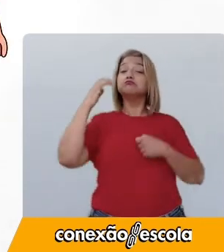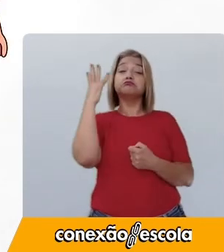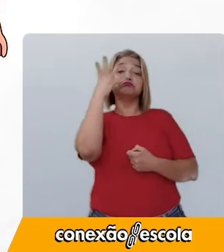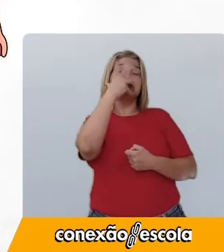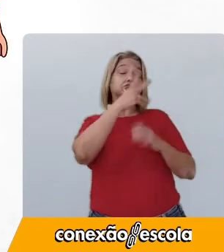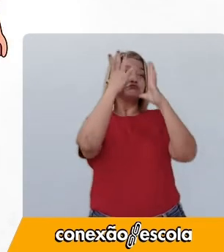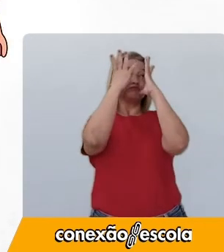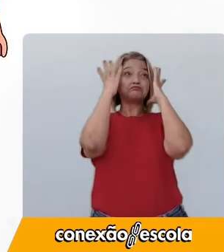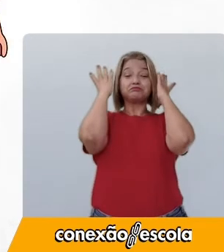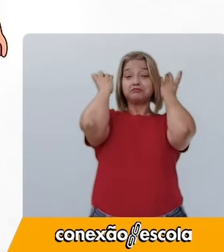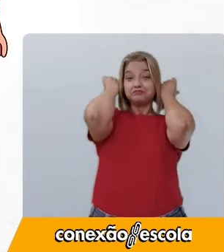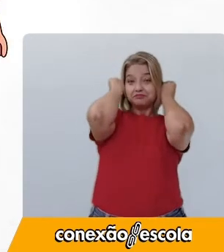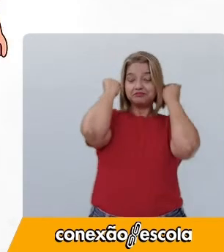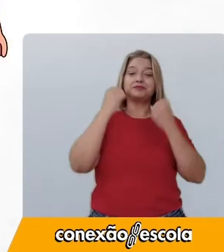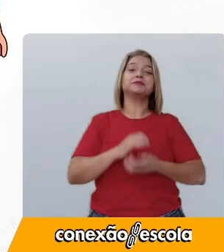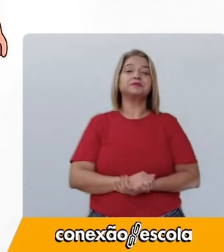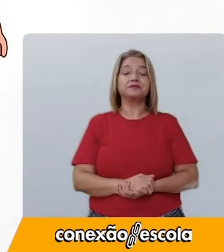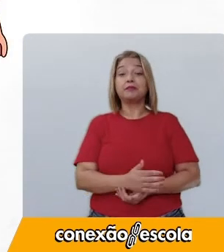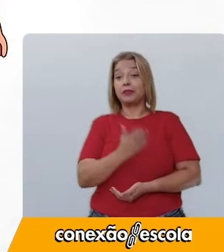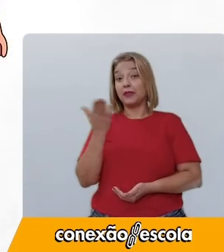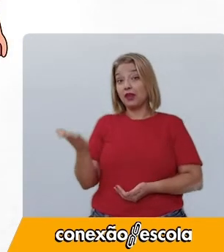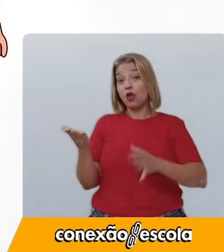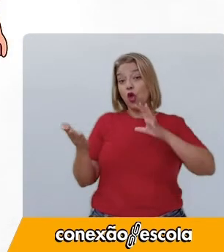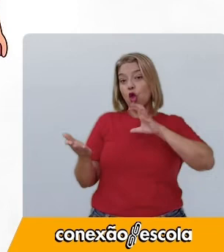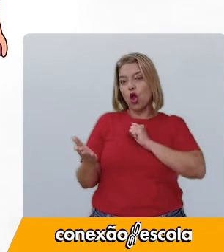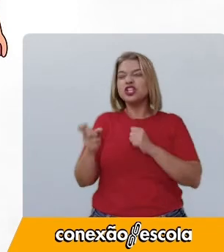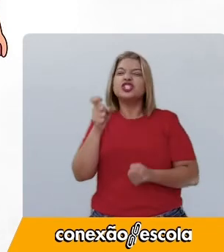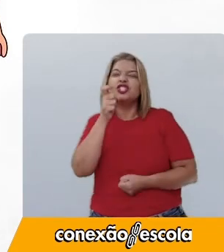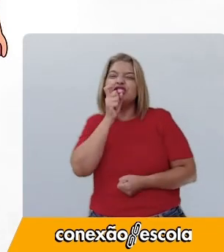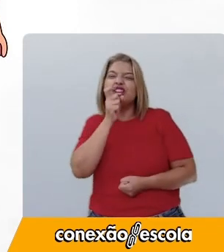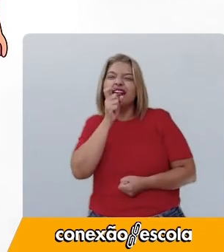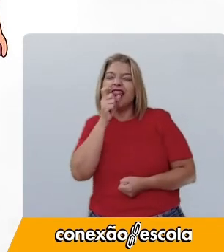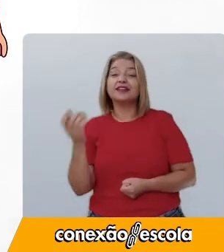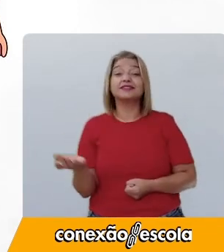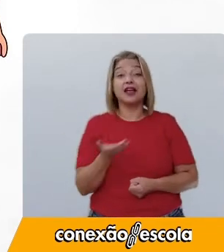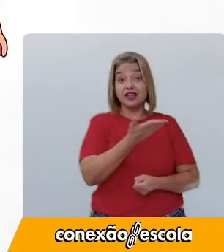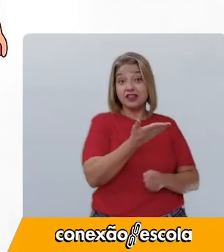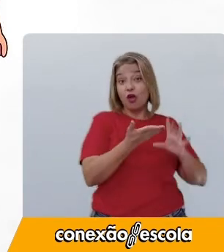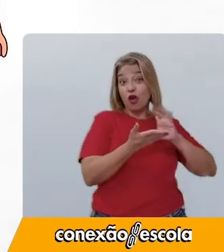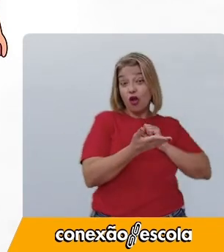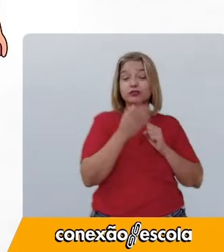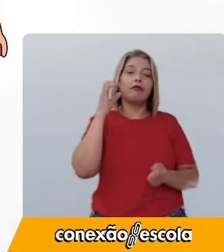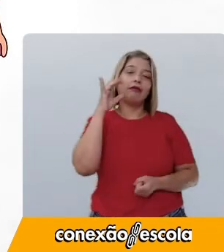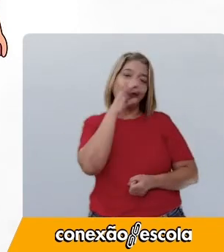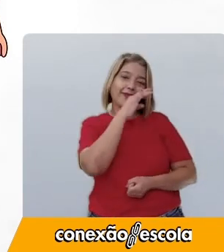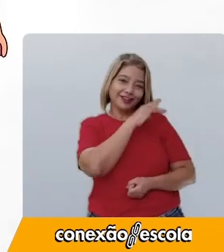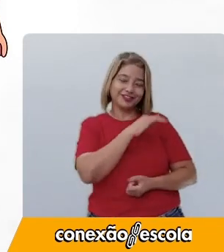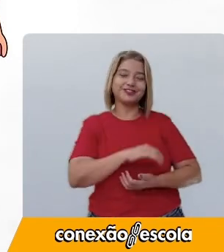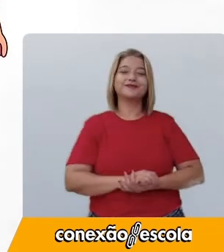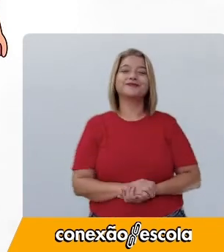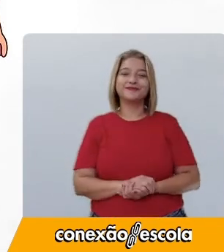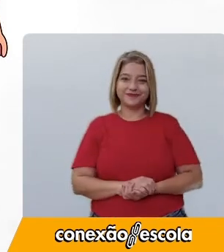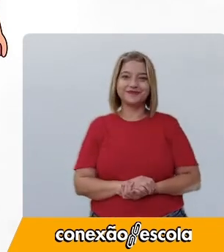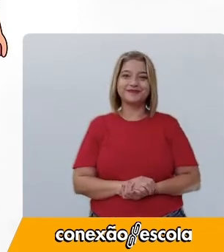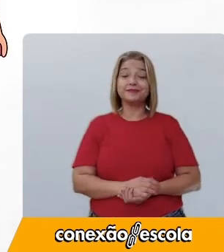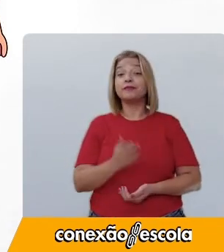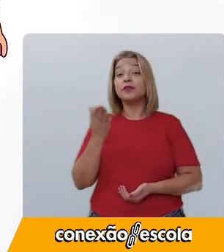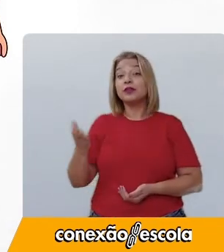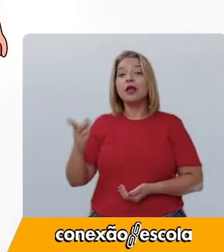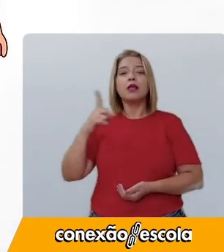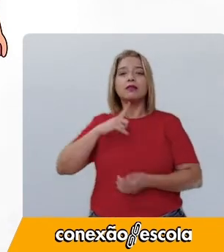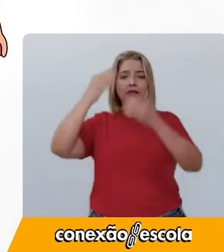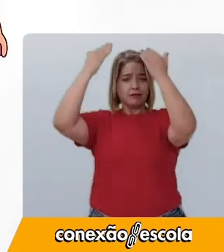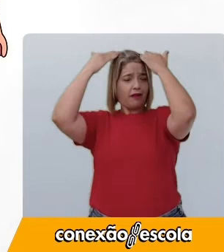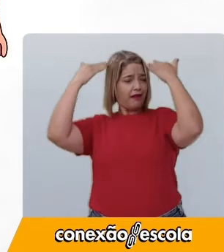de pentes. Uma gosta de gelado, a outra gosta de quentes. Uma tem